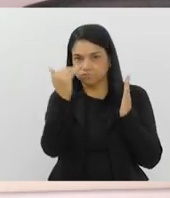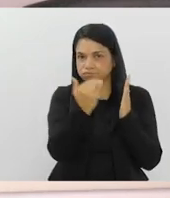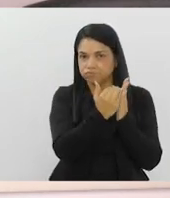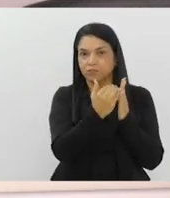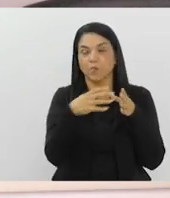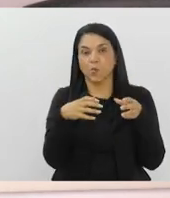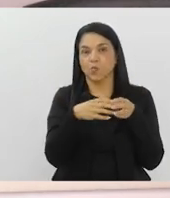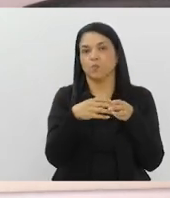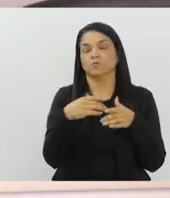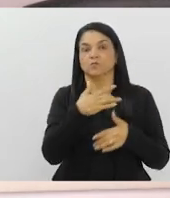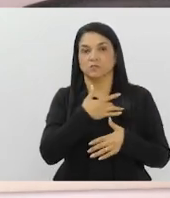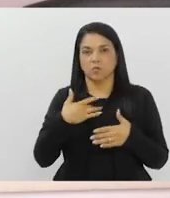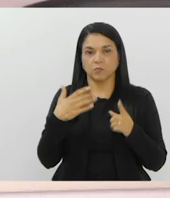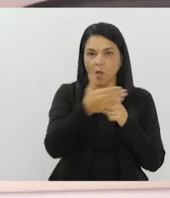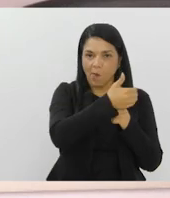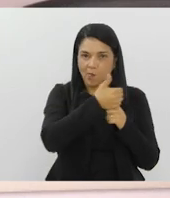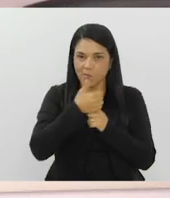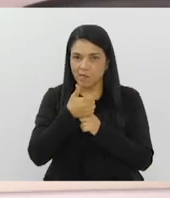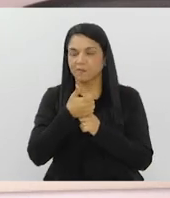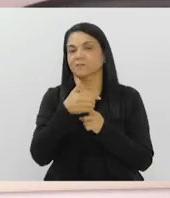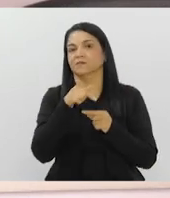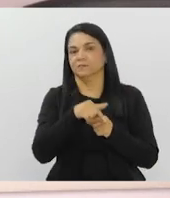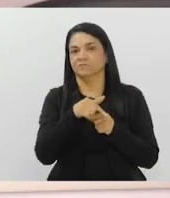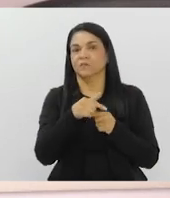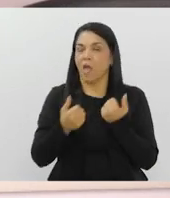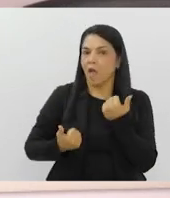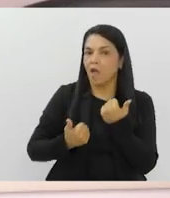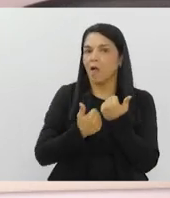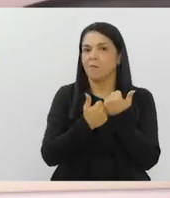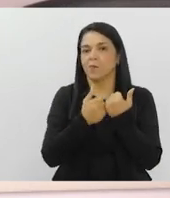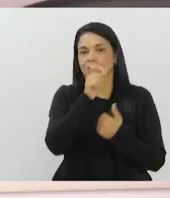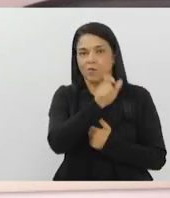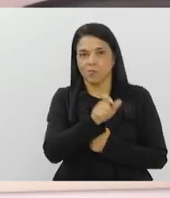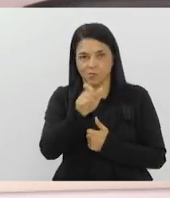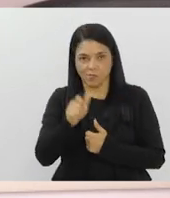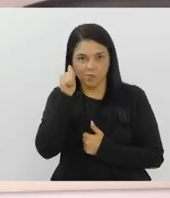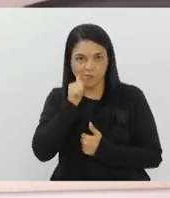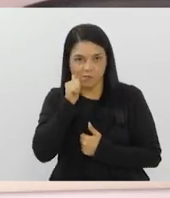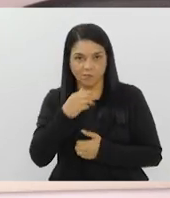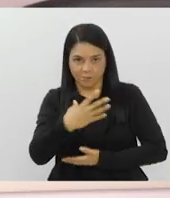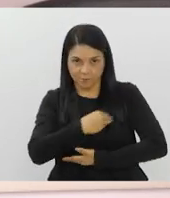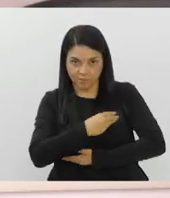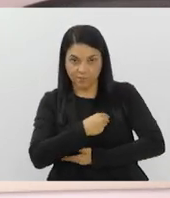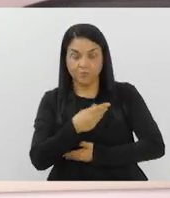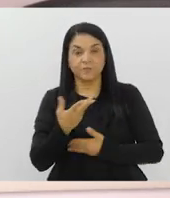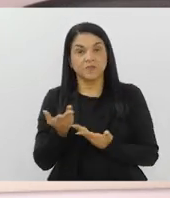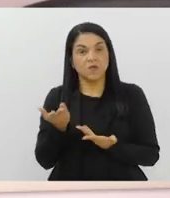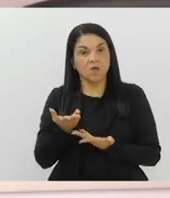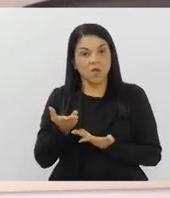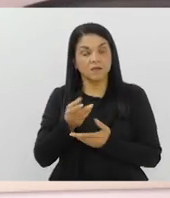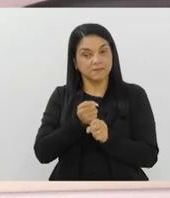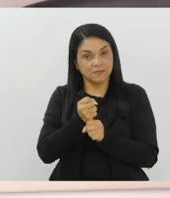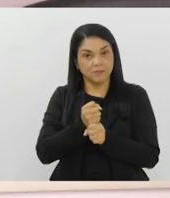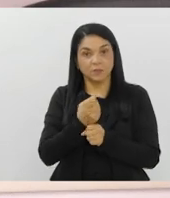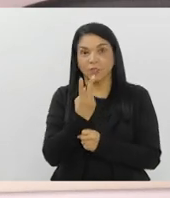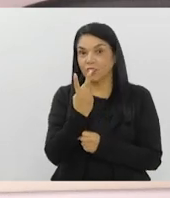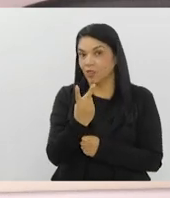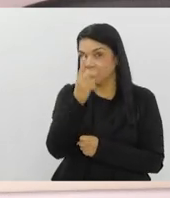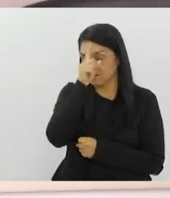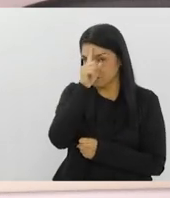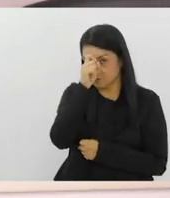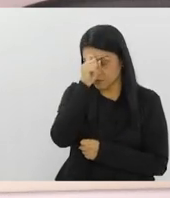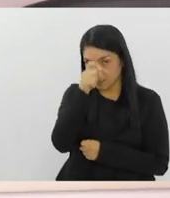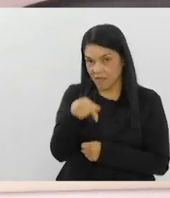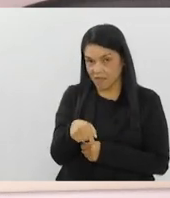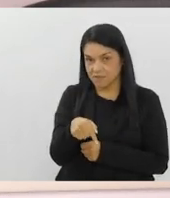no acolhimento, fomento e apoio a essa mulher que amamenta. E esse ano nós já temos mais 2 hospitais a